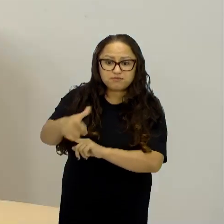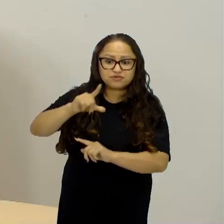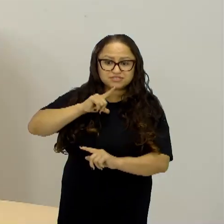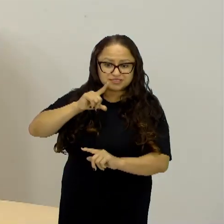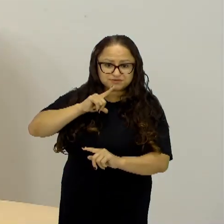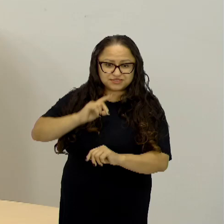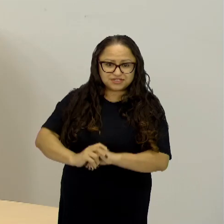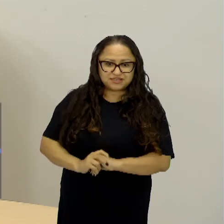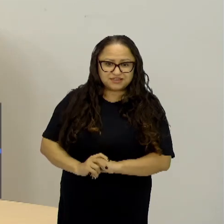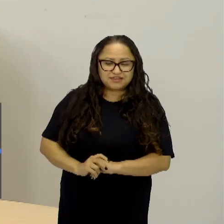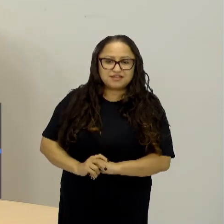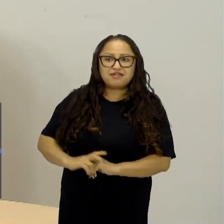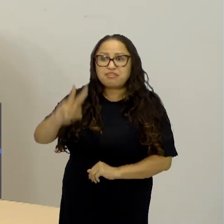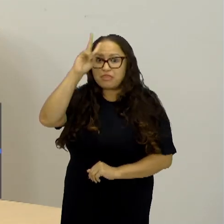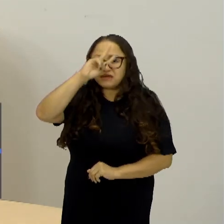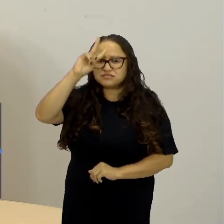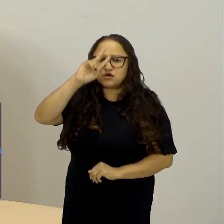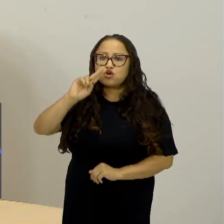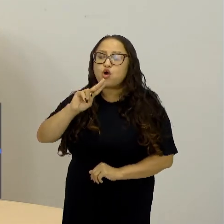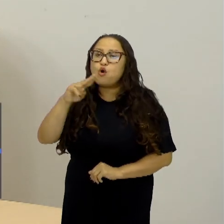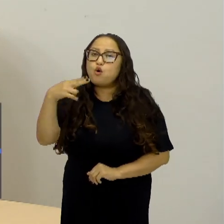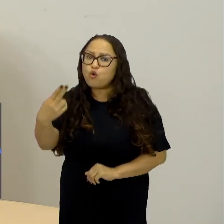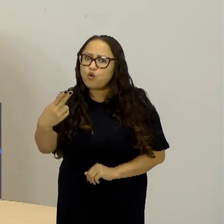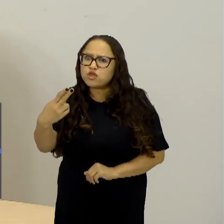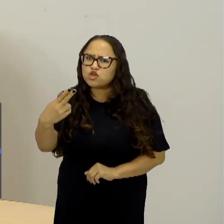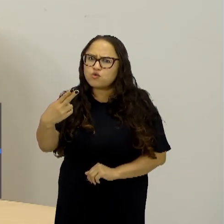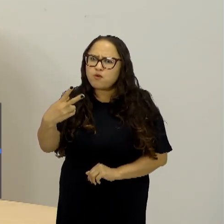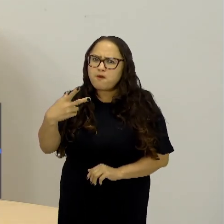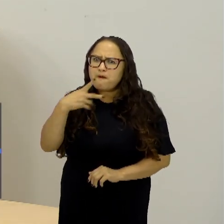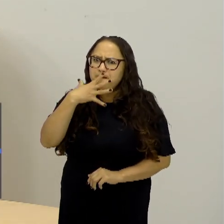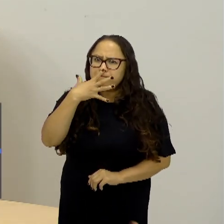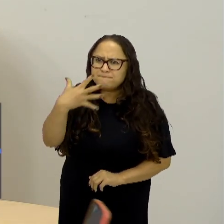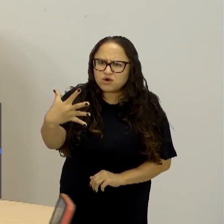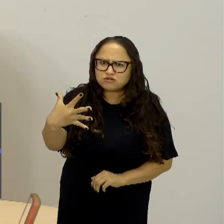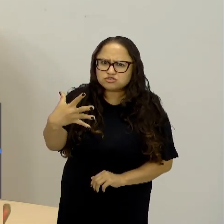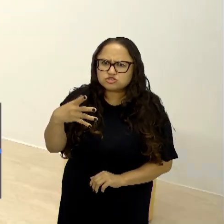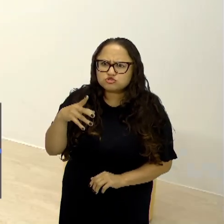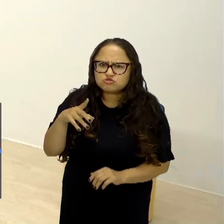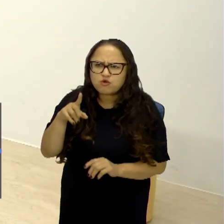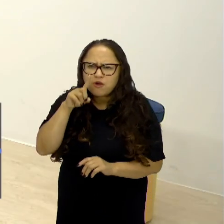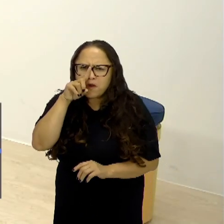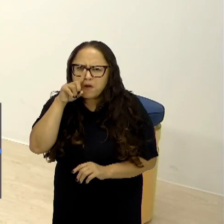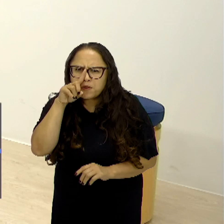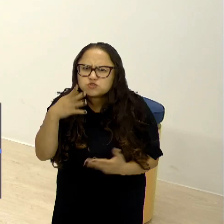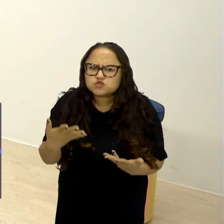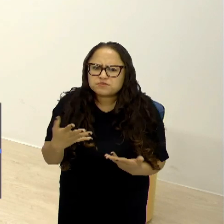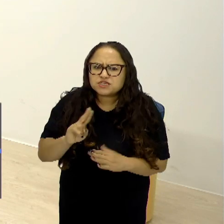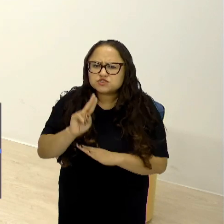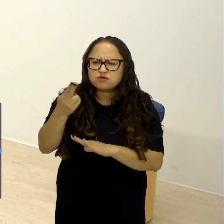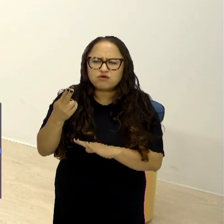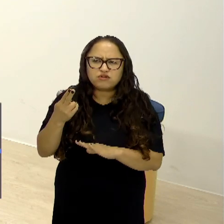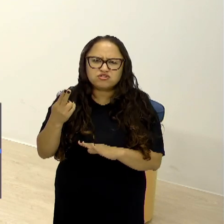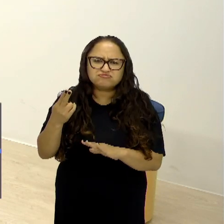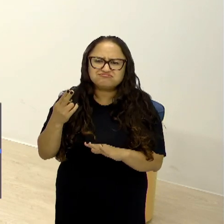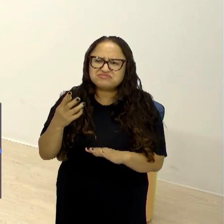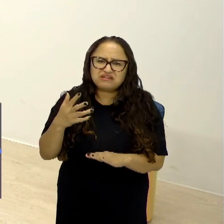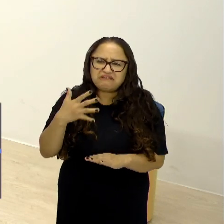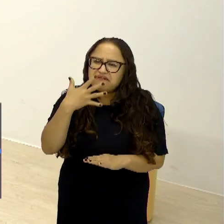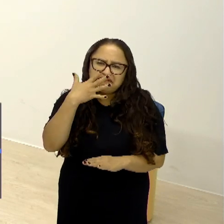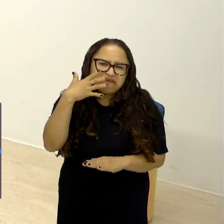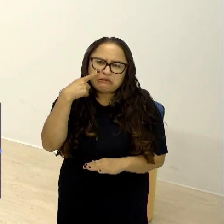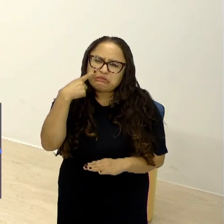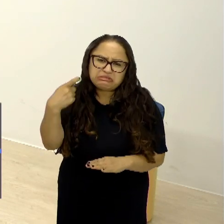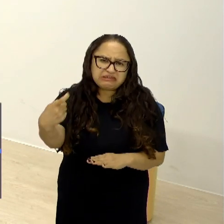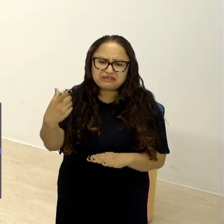eu elevo, ou eu... derrubo. Acho que ficou mais fácil usar esse eleve e derrubo. Ah, eu achei muito